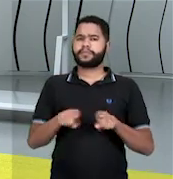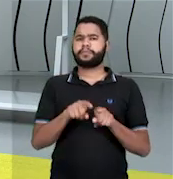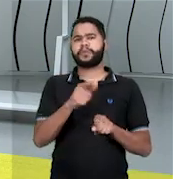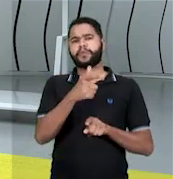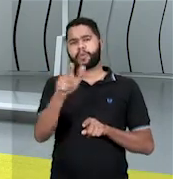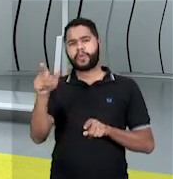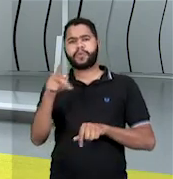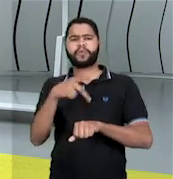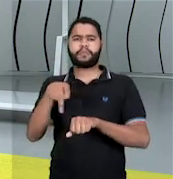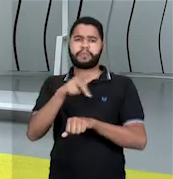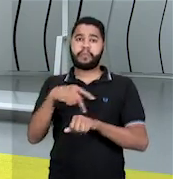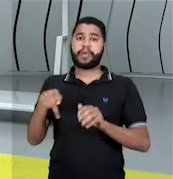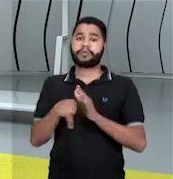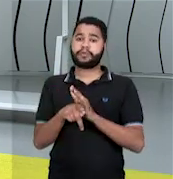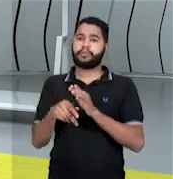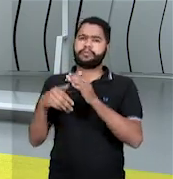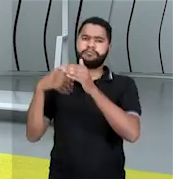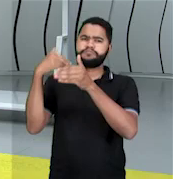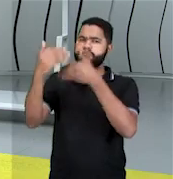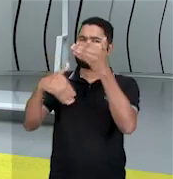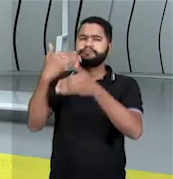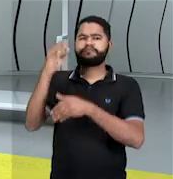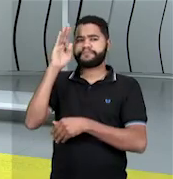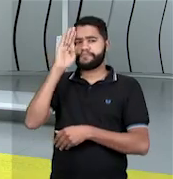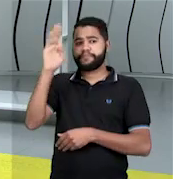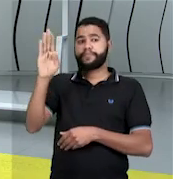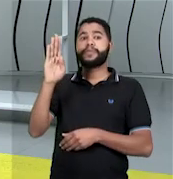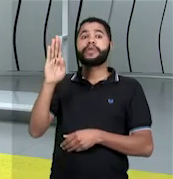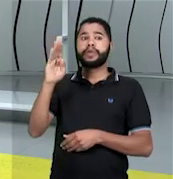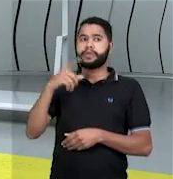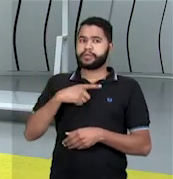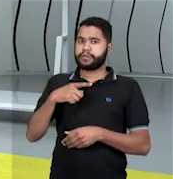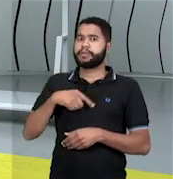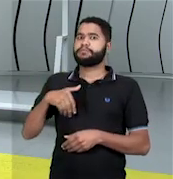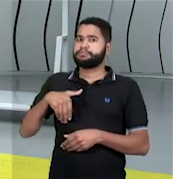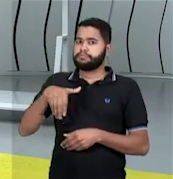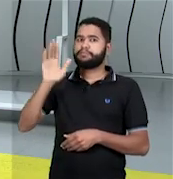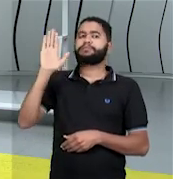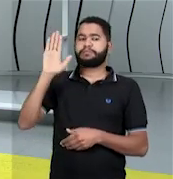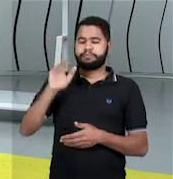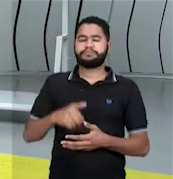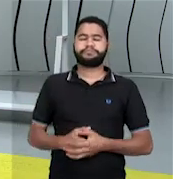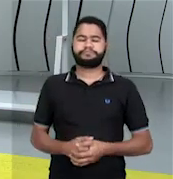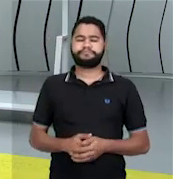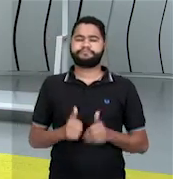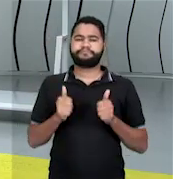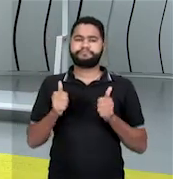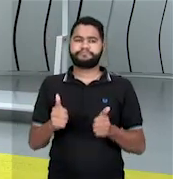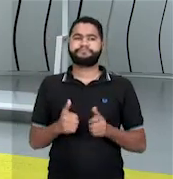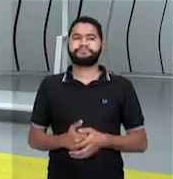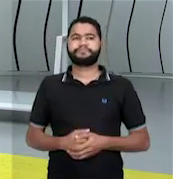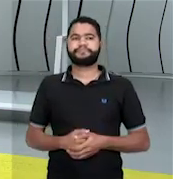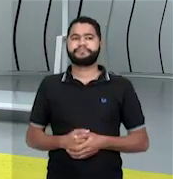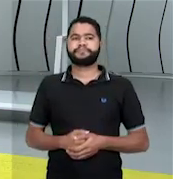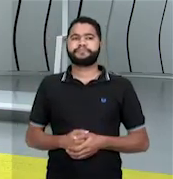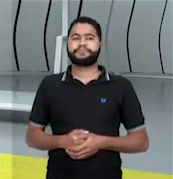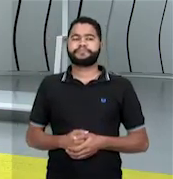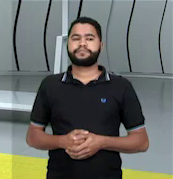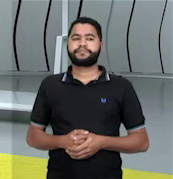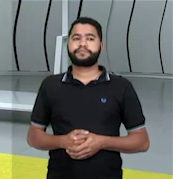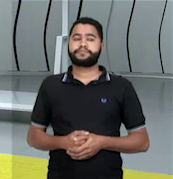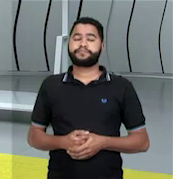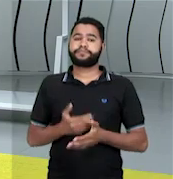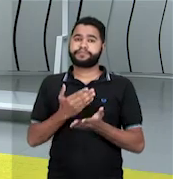do mundo, países desenvolvidos, principalmente, essa expectativa tende a crescer cada vez mais. Perfeito? Bom,